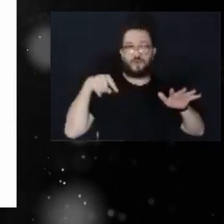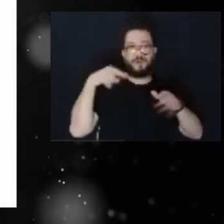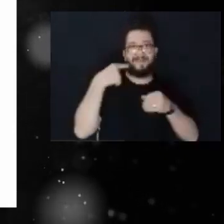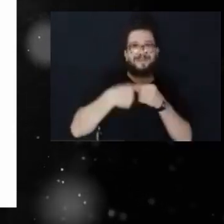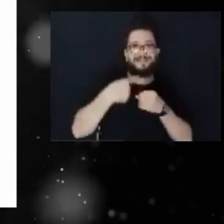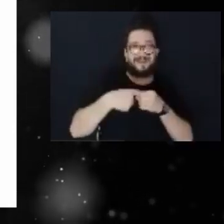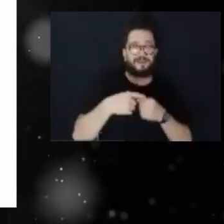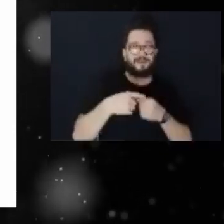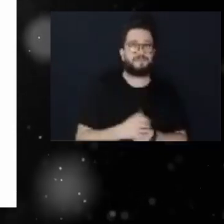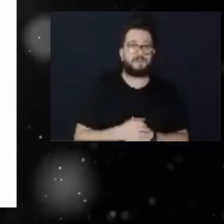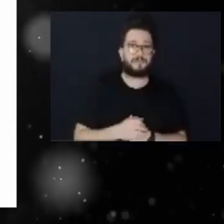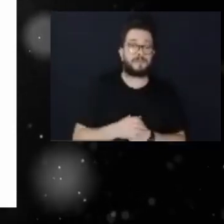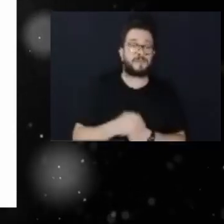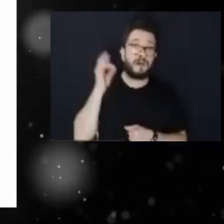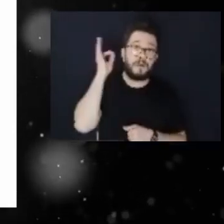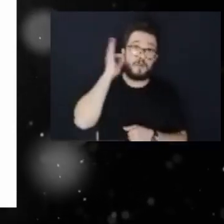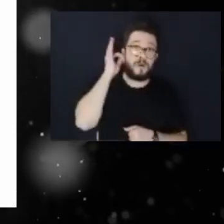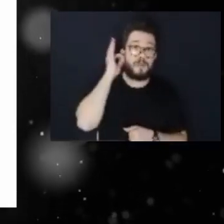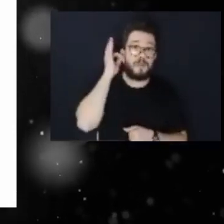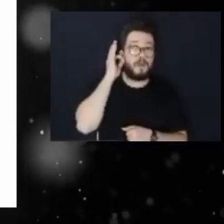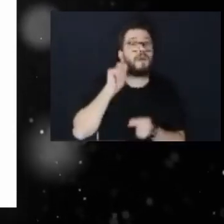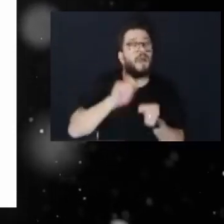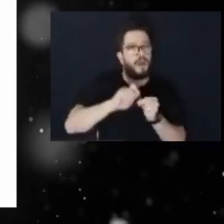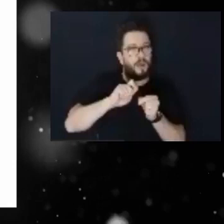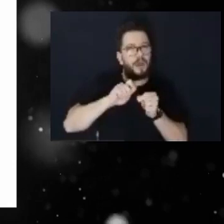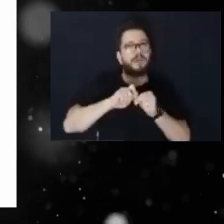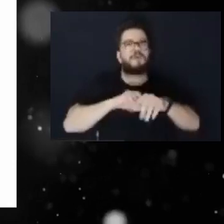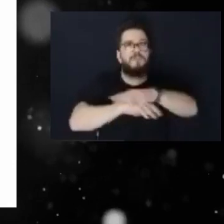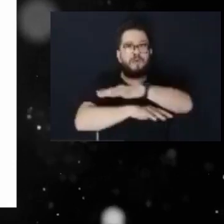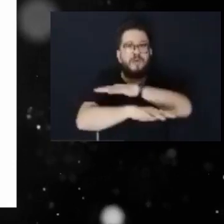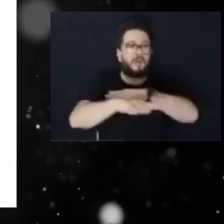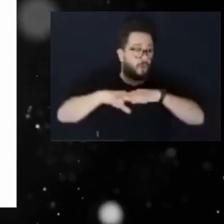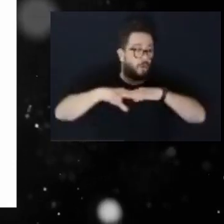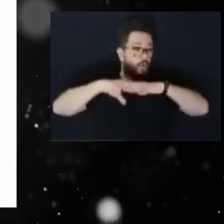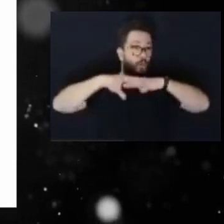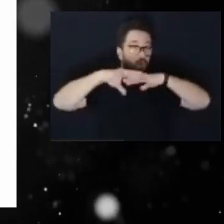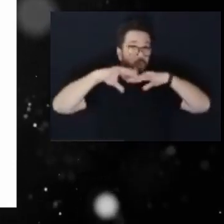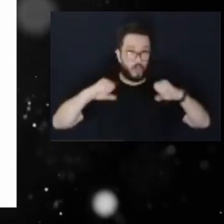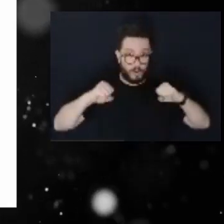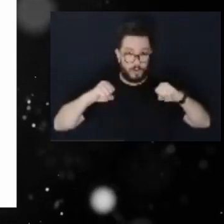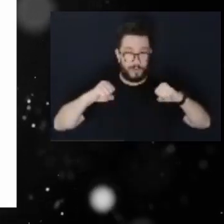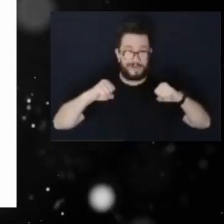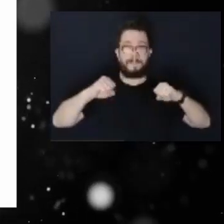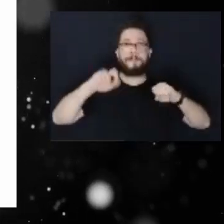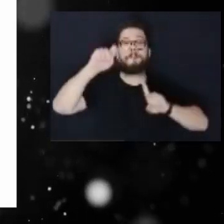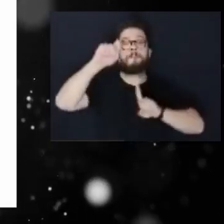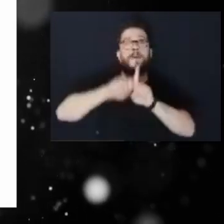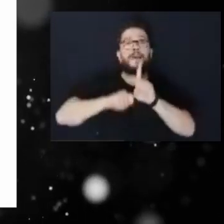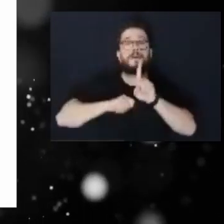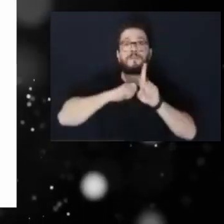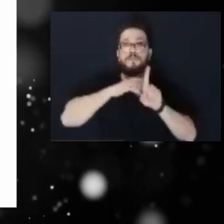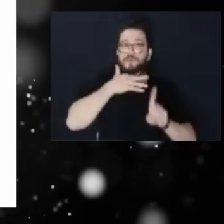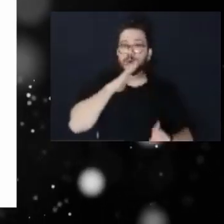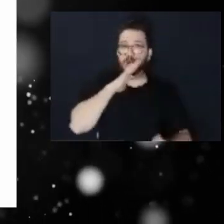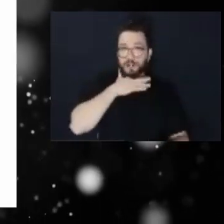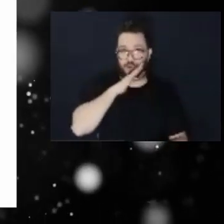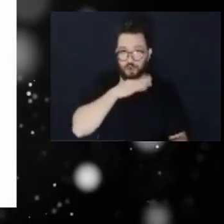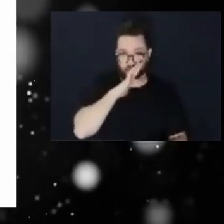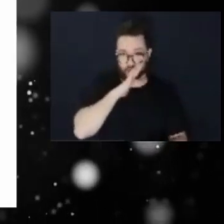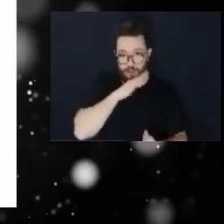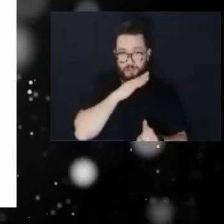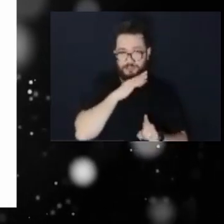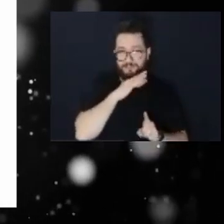Ponta Grossa realizou um lockdown no meio de março e nós vamos ver um resultado